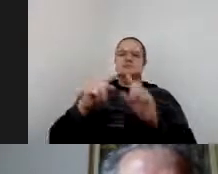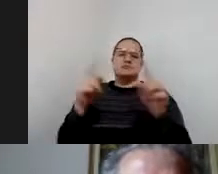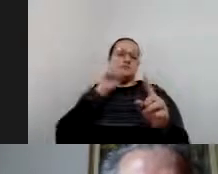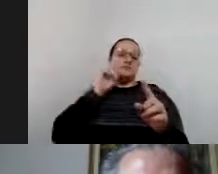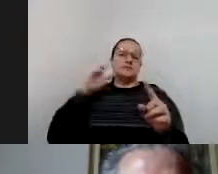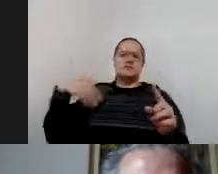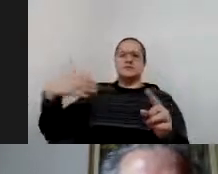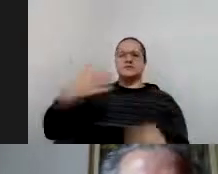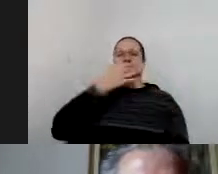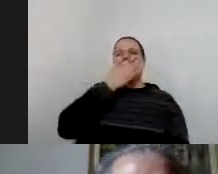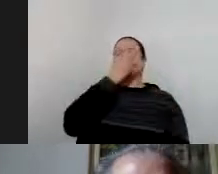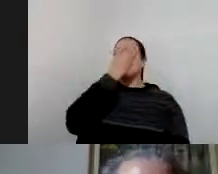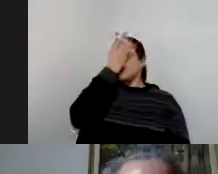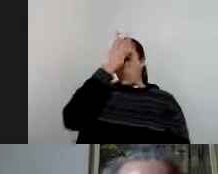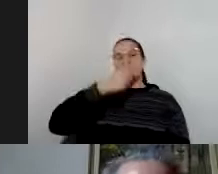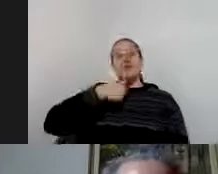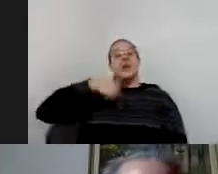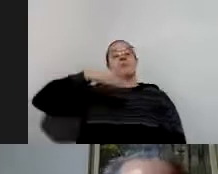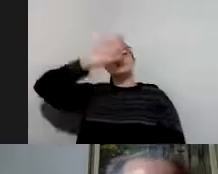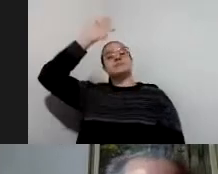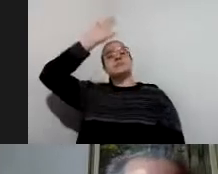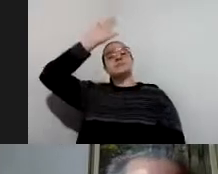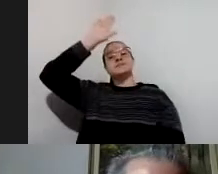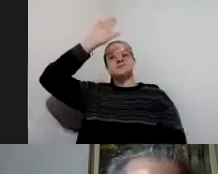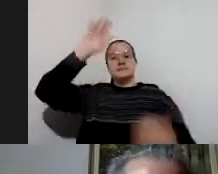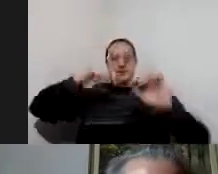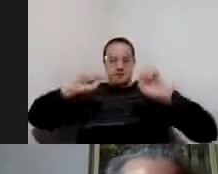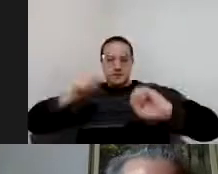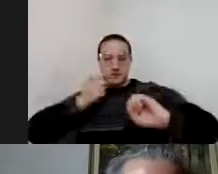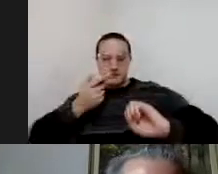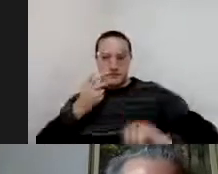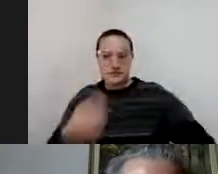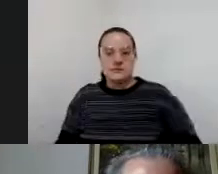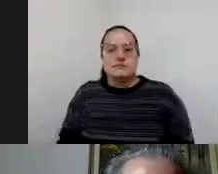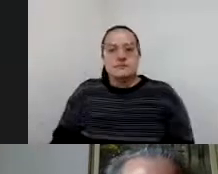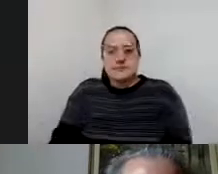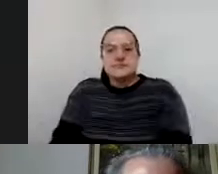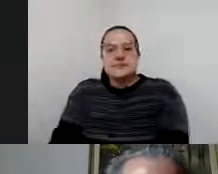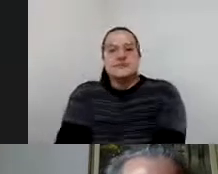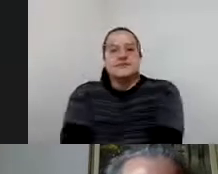levantei a mãozinha aí, Marinalva, quando eu puder. Eu também me inscrevi. Pode.